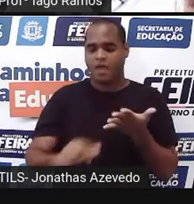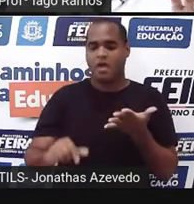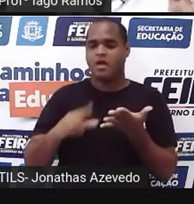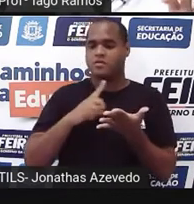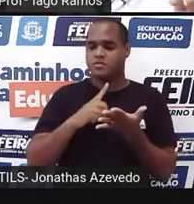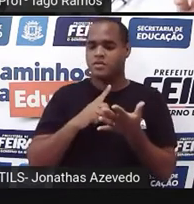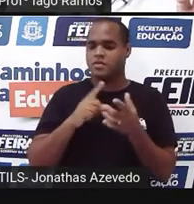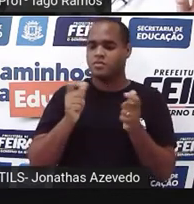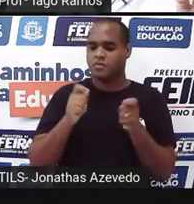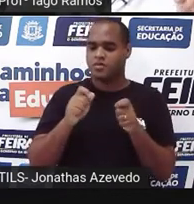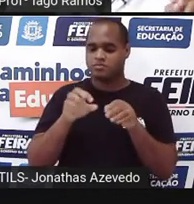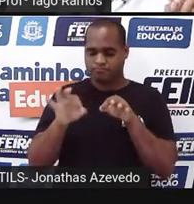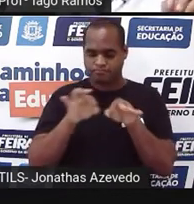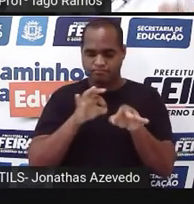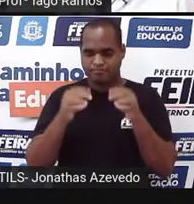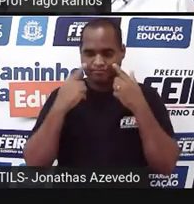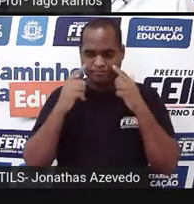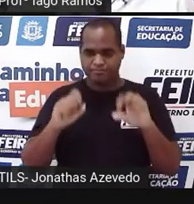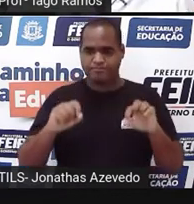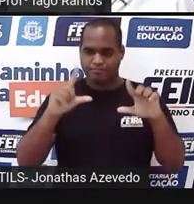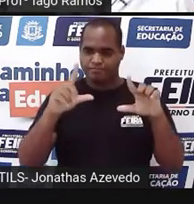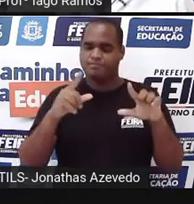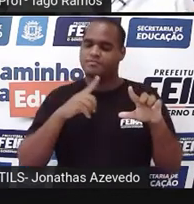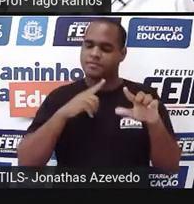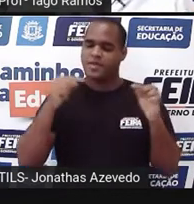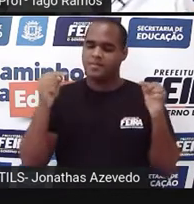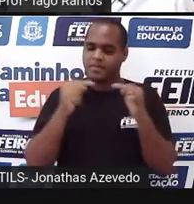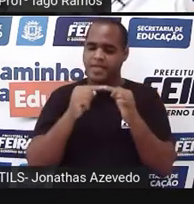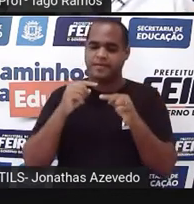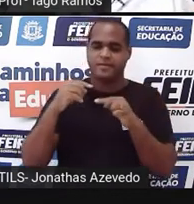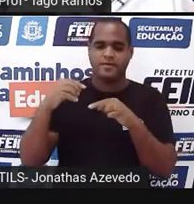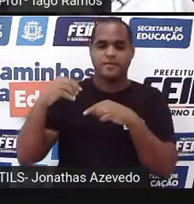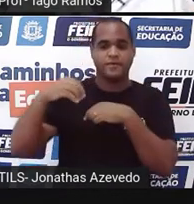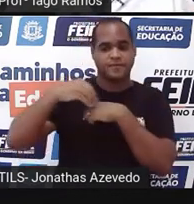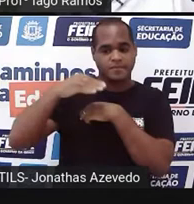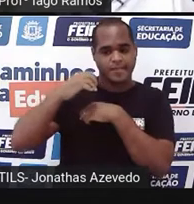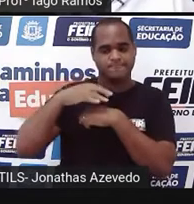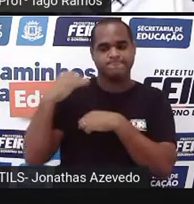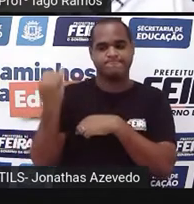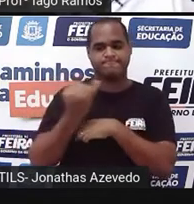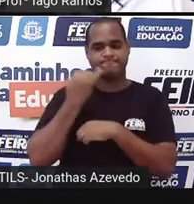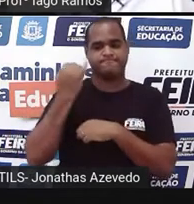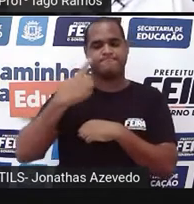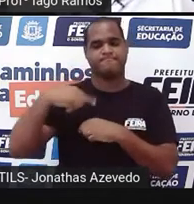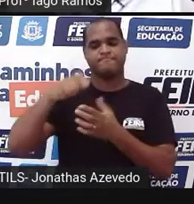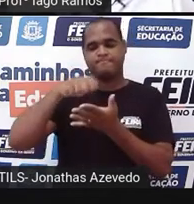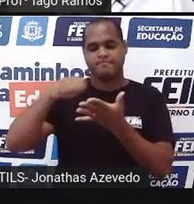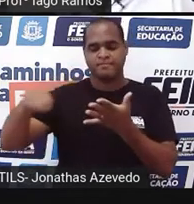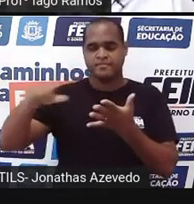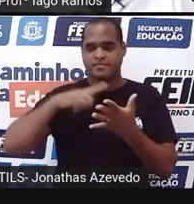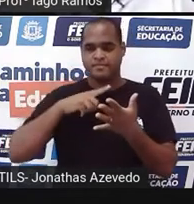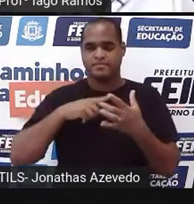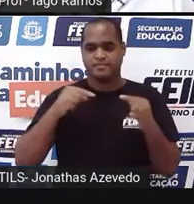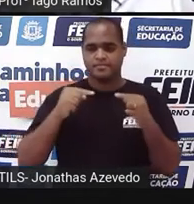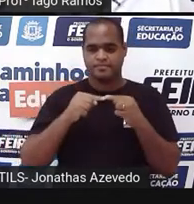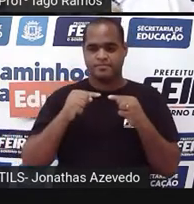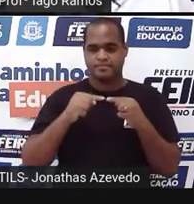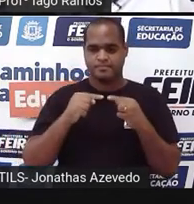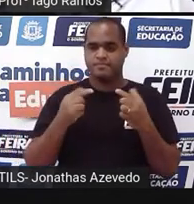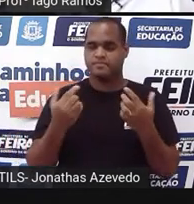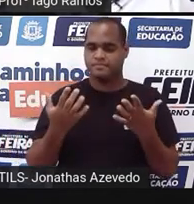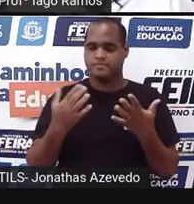grifos que eu estou fazendo ali na tela são informações importantes e que a gente vai fazer as anotações dessas informações ali